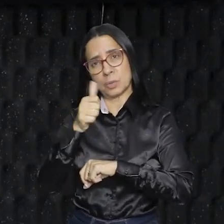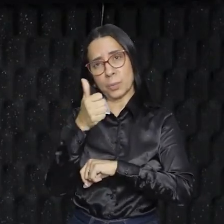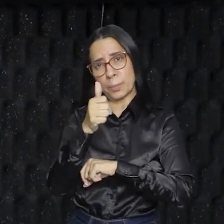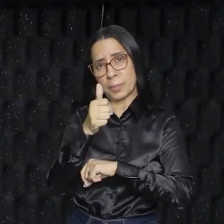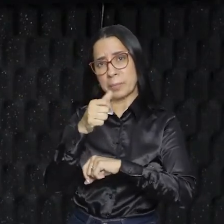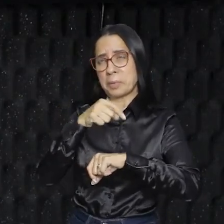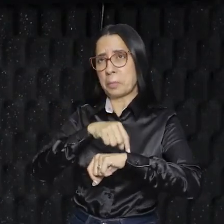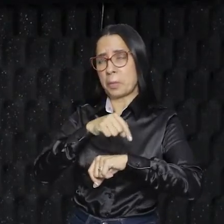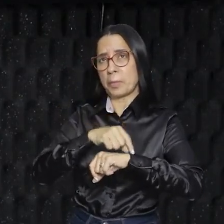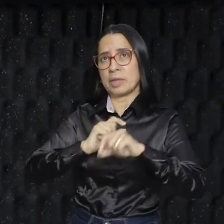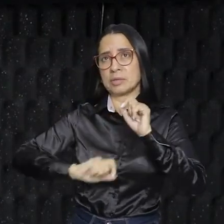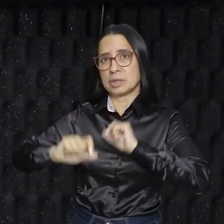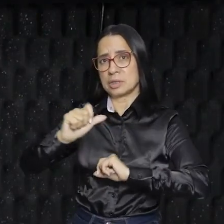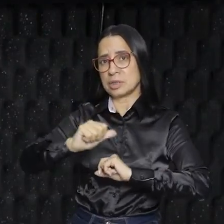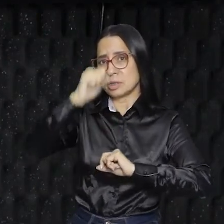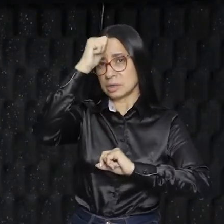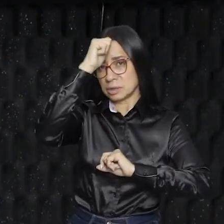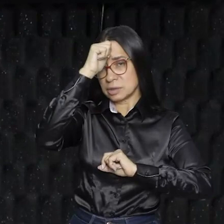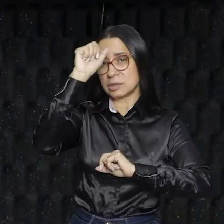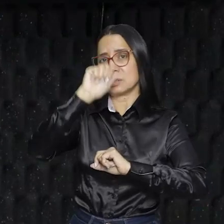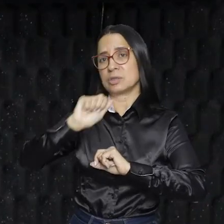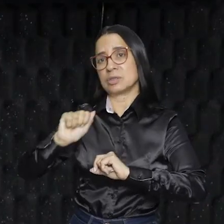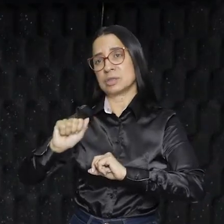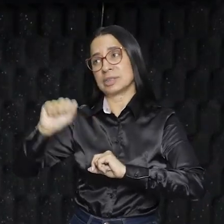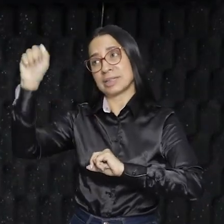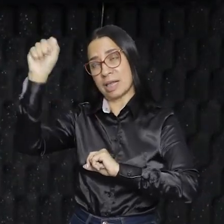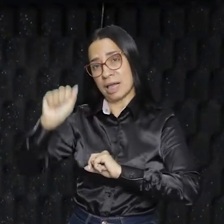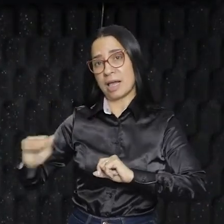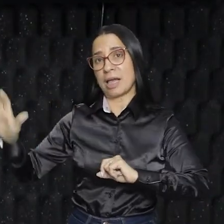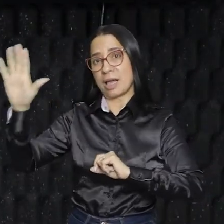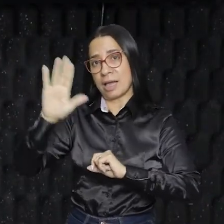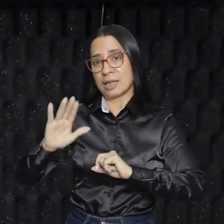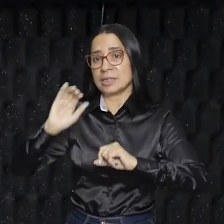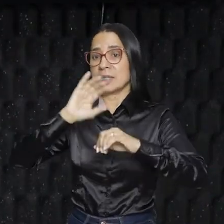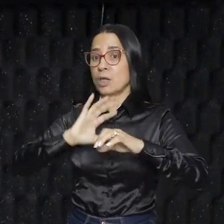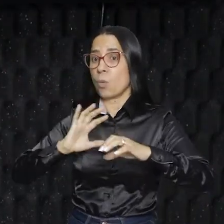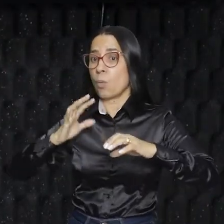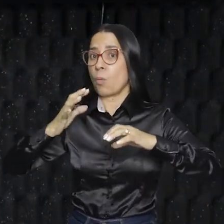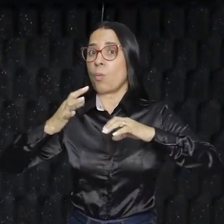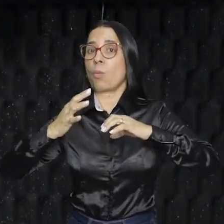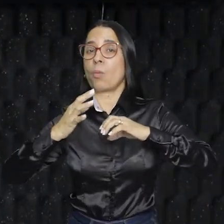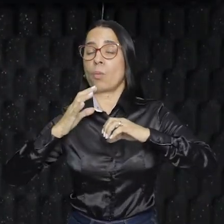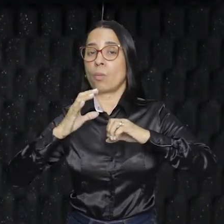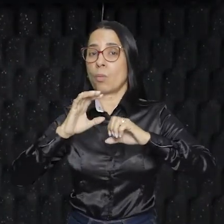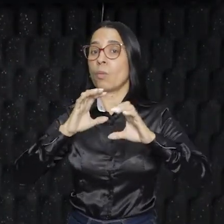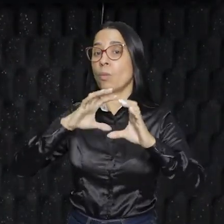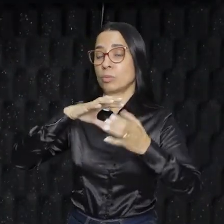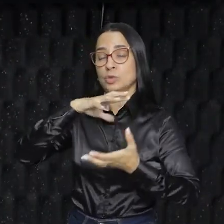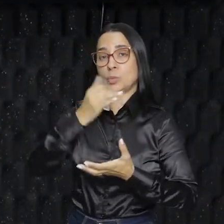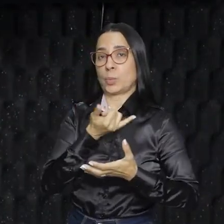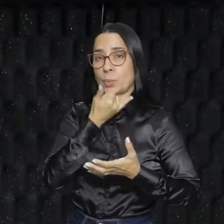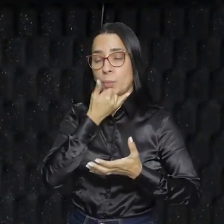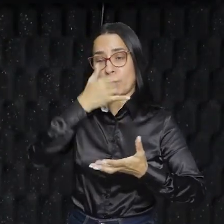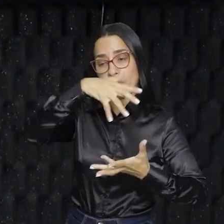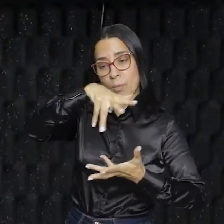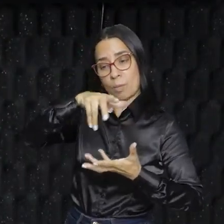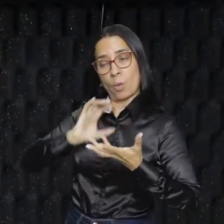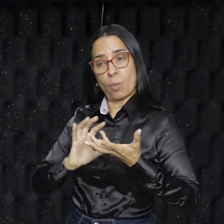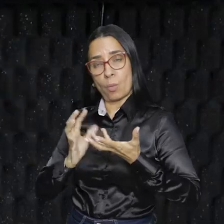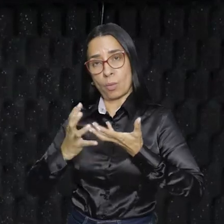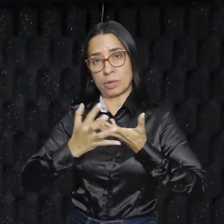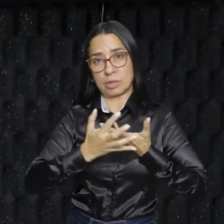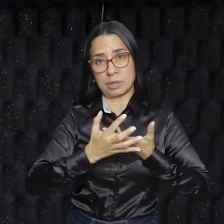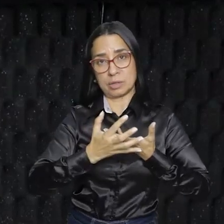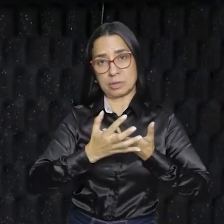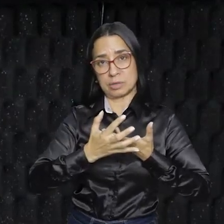o Oriente, e a partir de 1492, com a chegada de Colombo até o Novo Mundo, até a América, passa